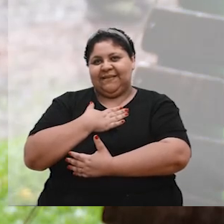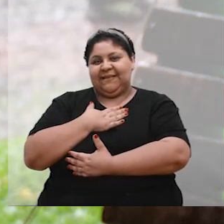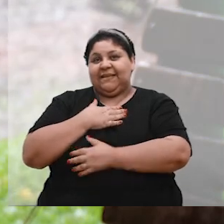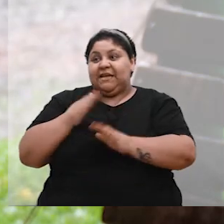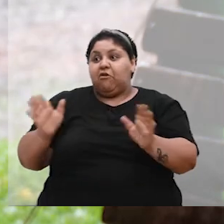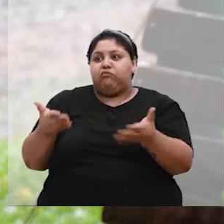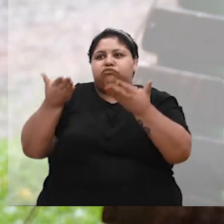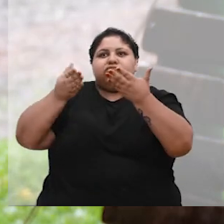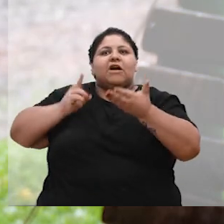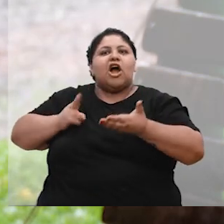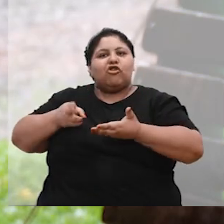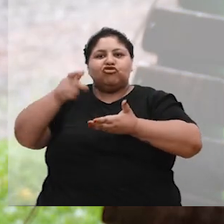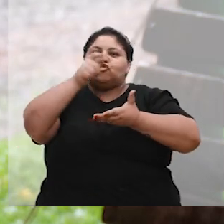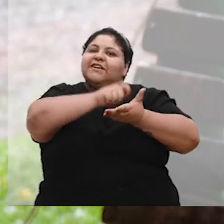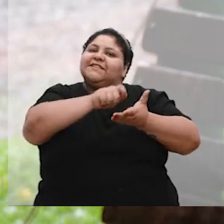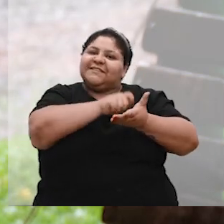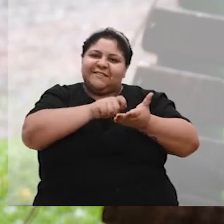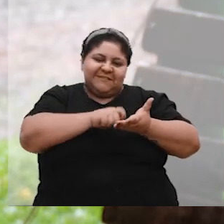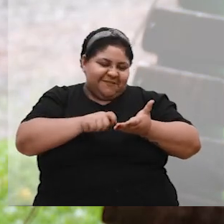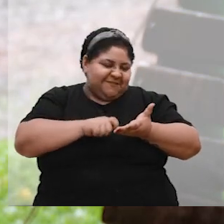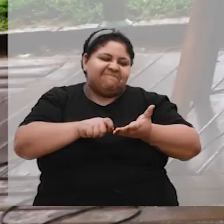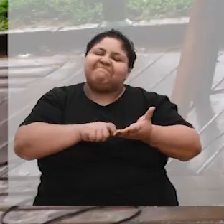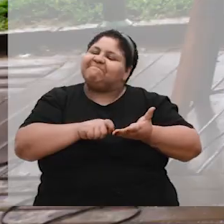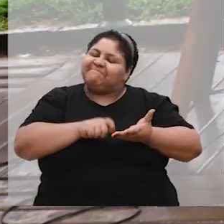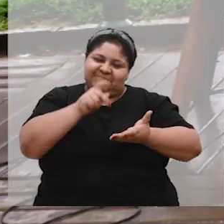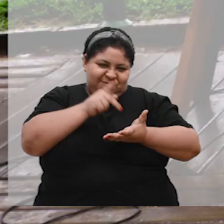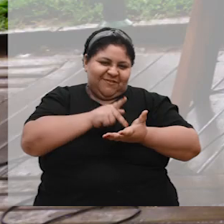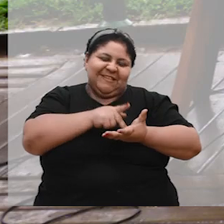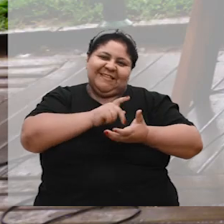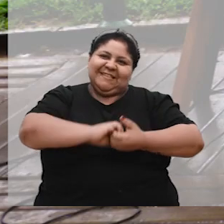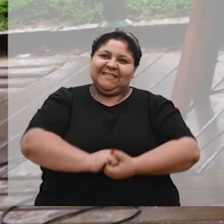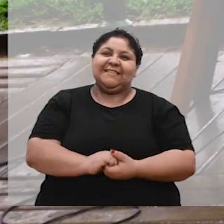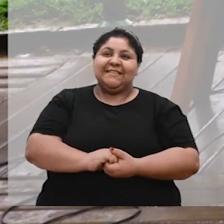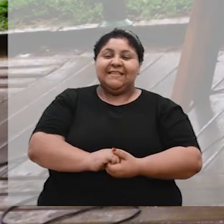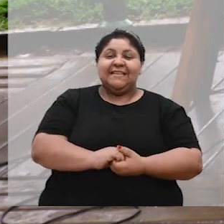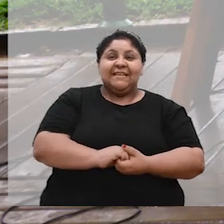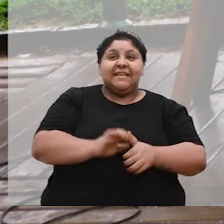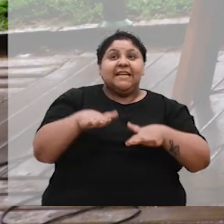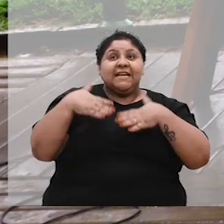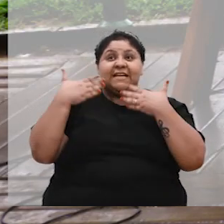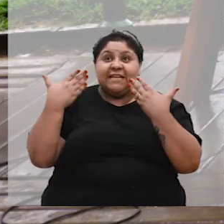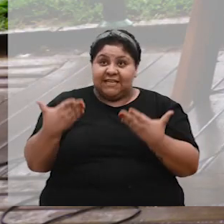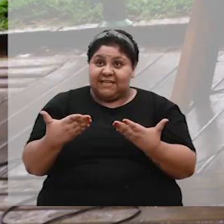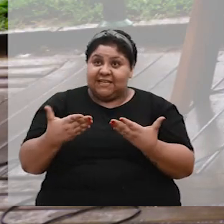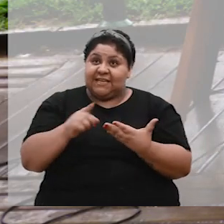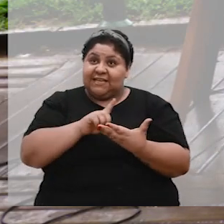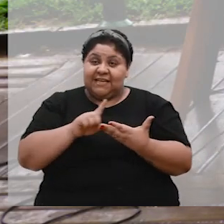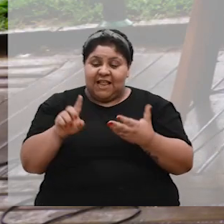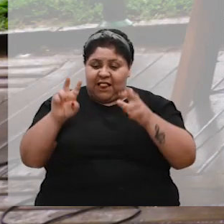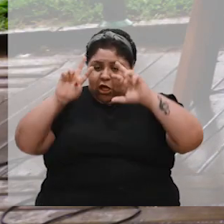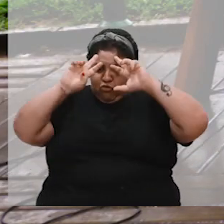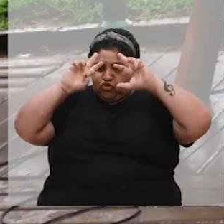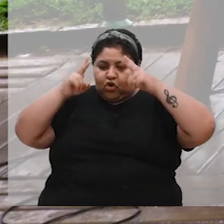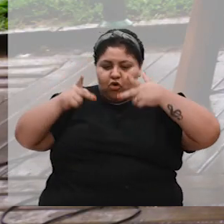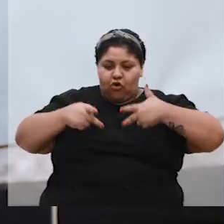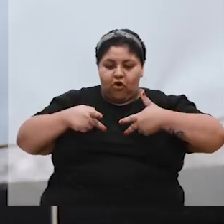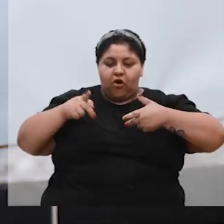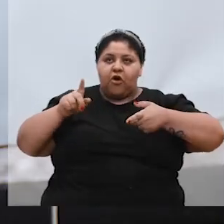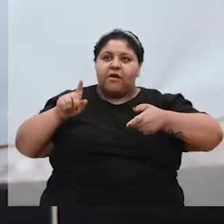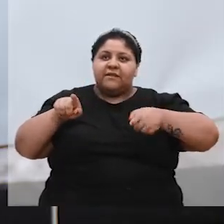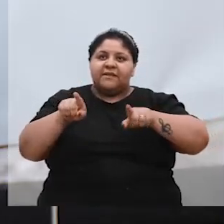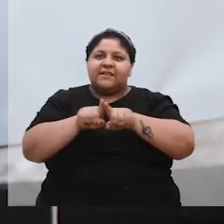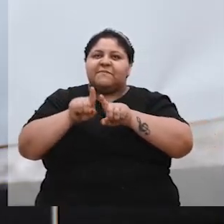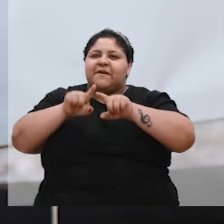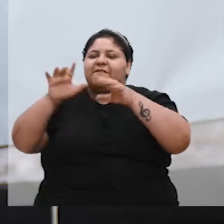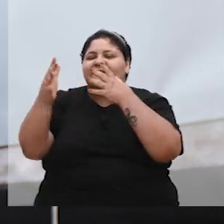inclusive, a continuar escrevendo, sem dúvida nenhuma. Então quer dizer que, além de um reconhecimento, foi um